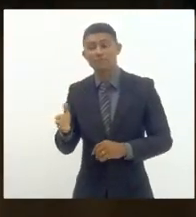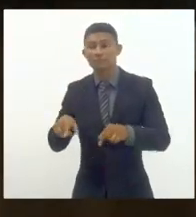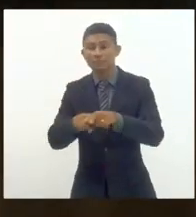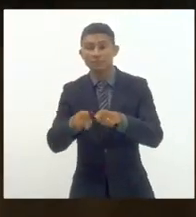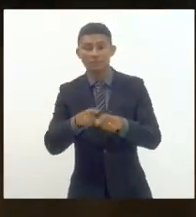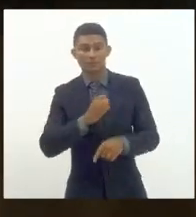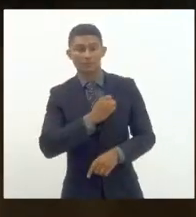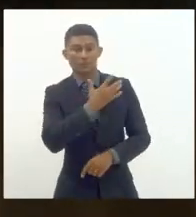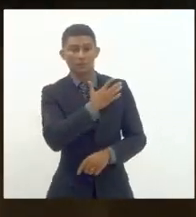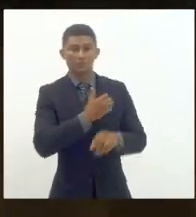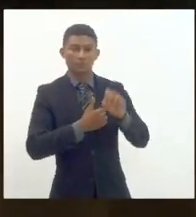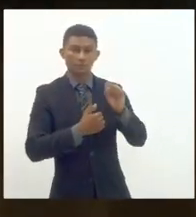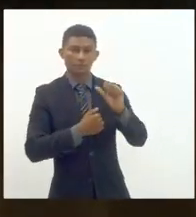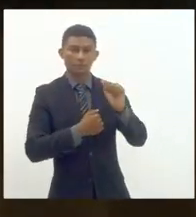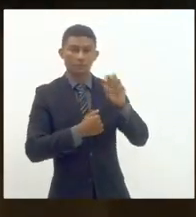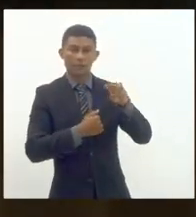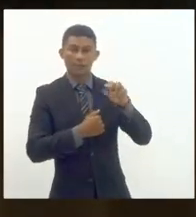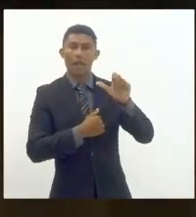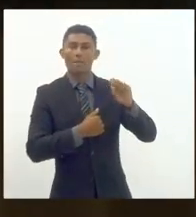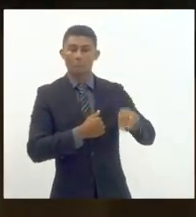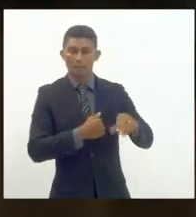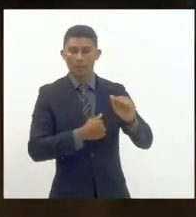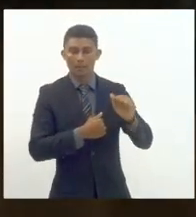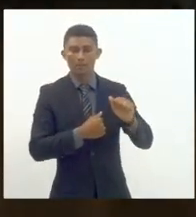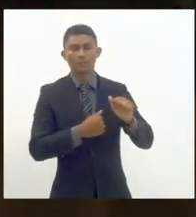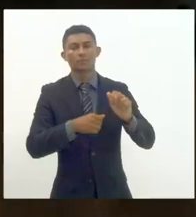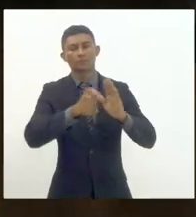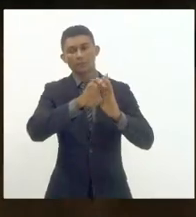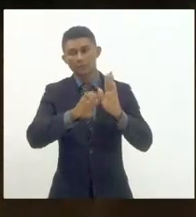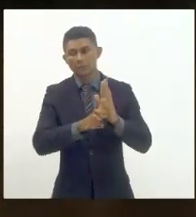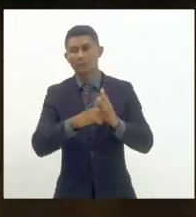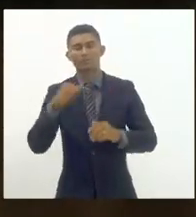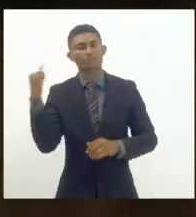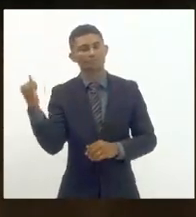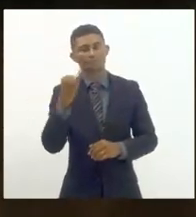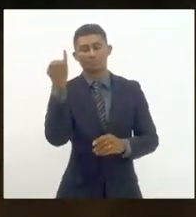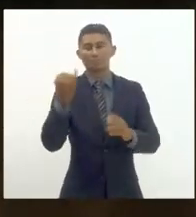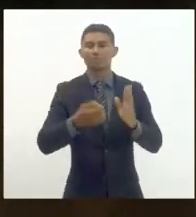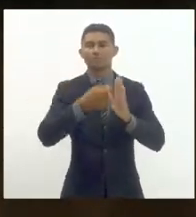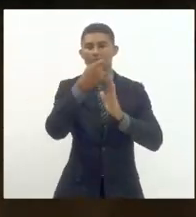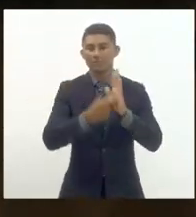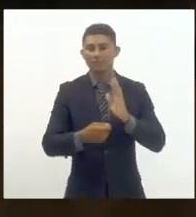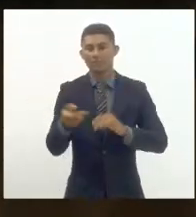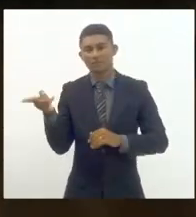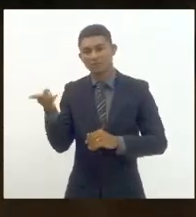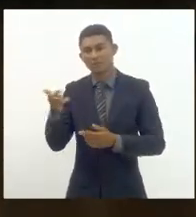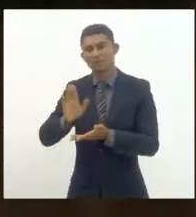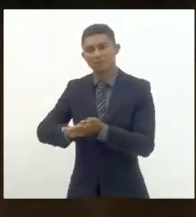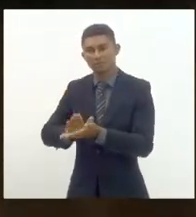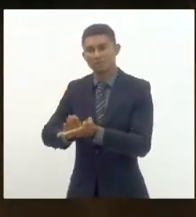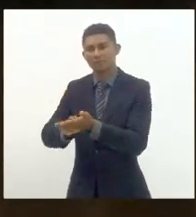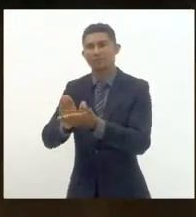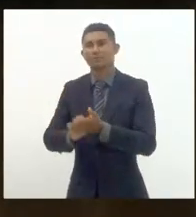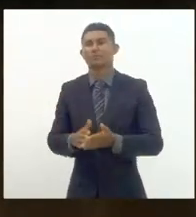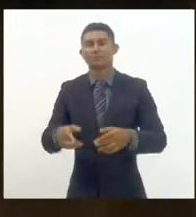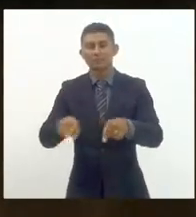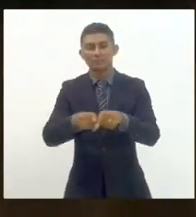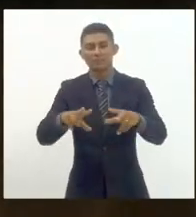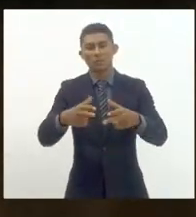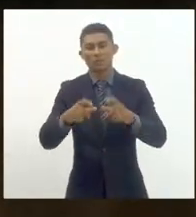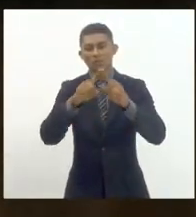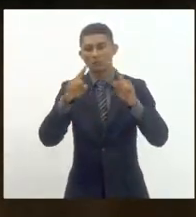deputado Coronel Salema colaborando para uma emenda fundamental no texto. Então, parabéns a ambos os deputados. Pela Comissão de